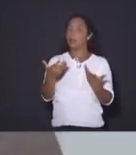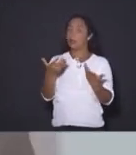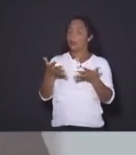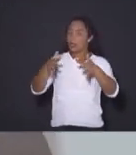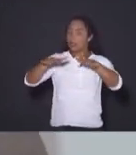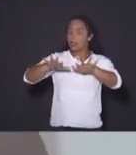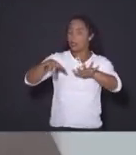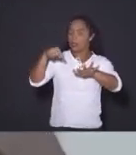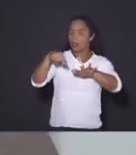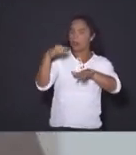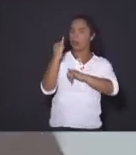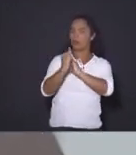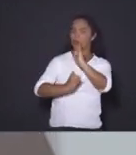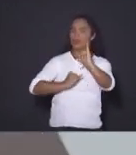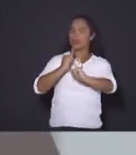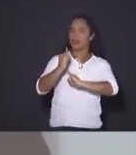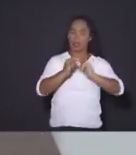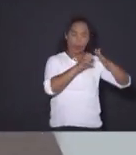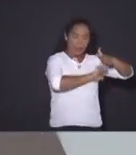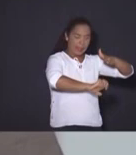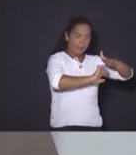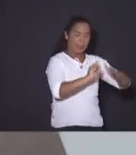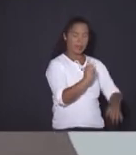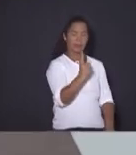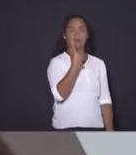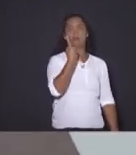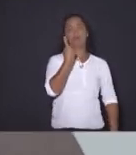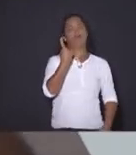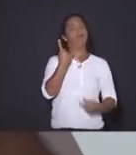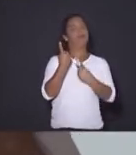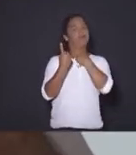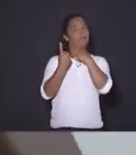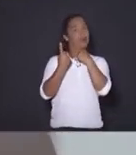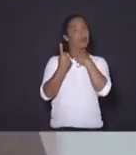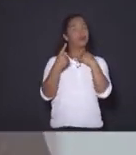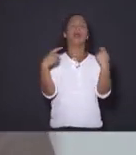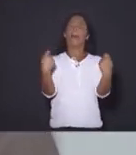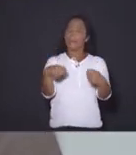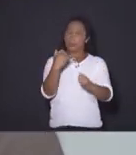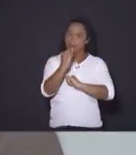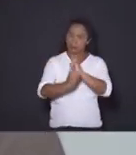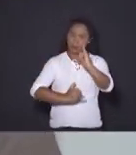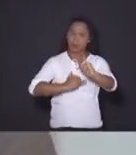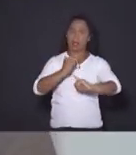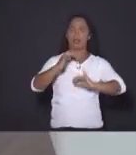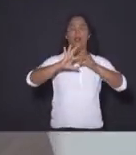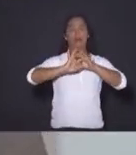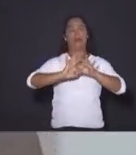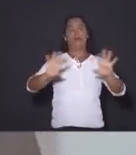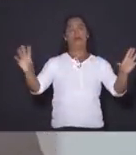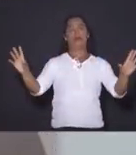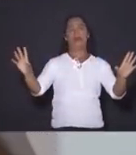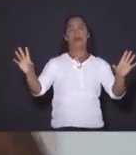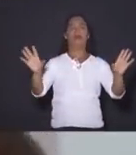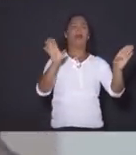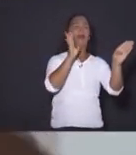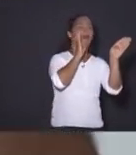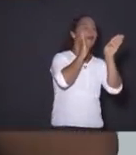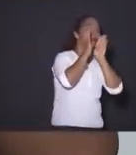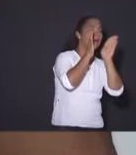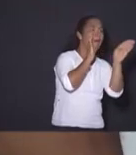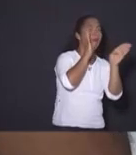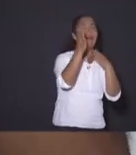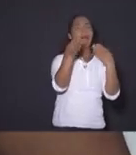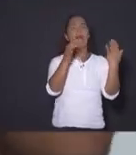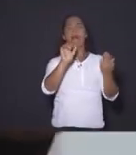ser feita com uma única empresa ou seja não precisamos ter uma internet livre para que a gente possa usar facebook de aço